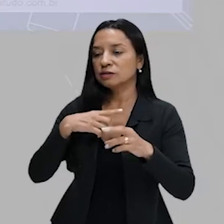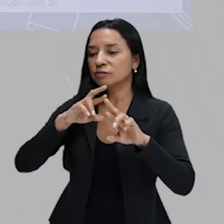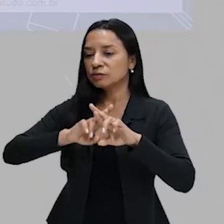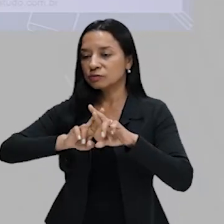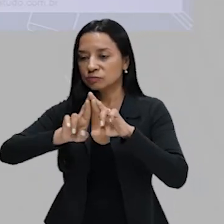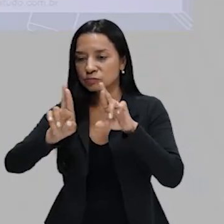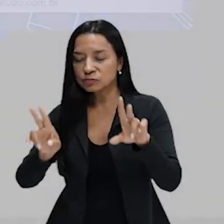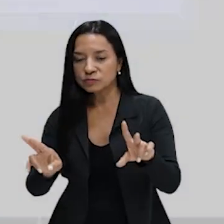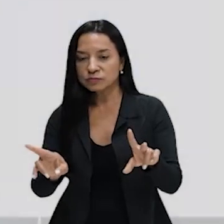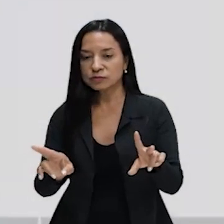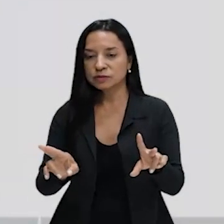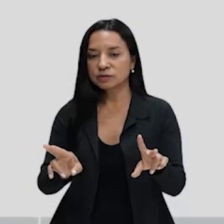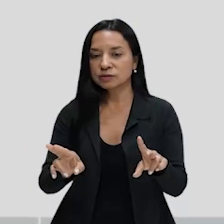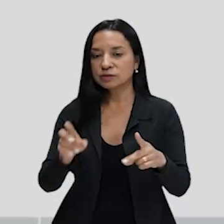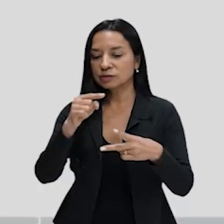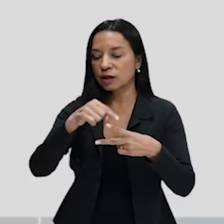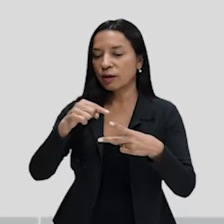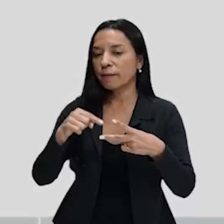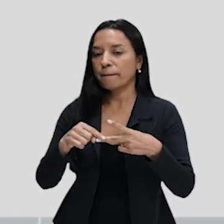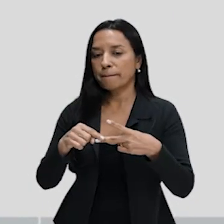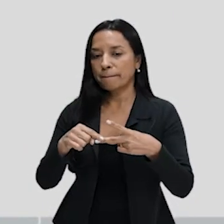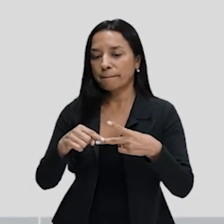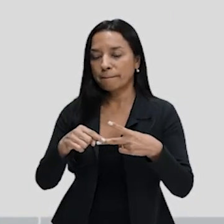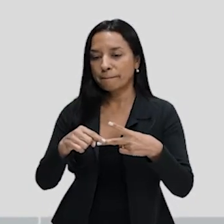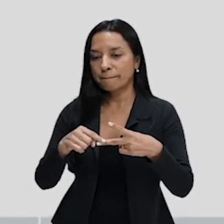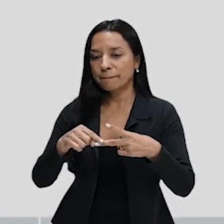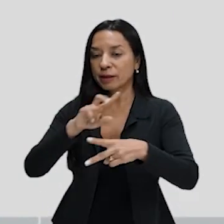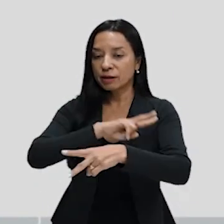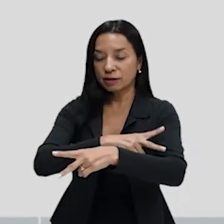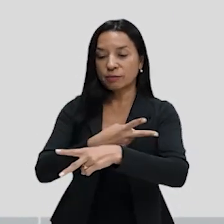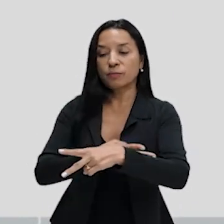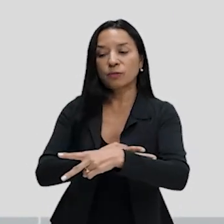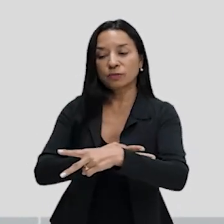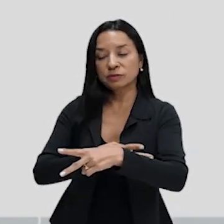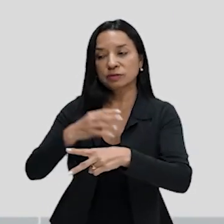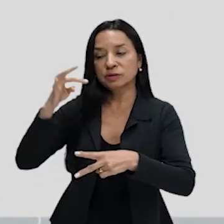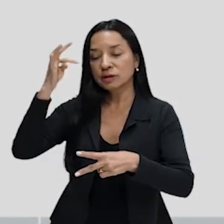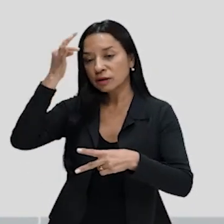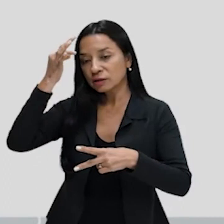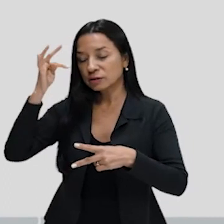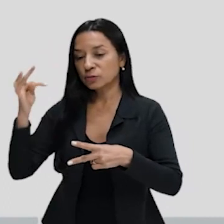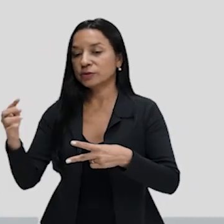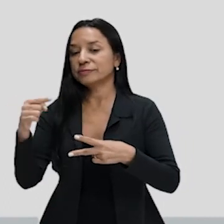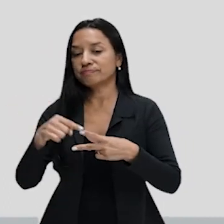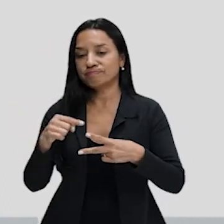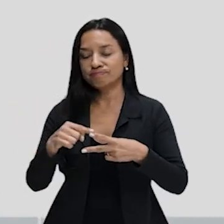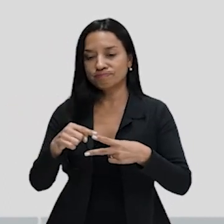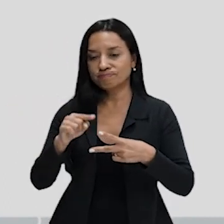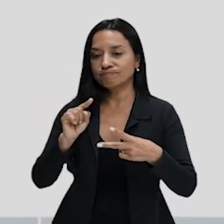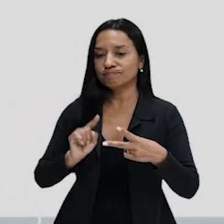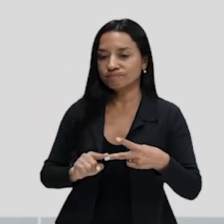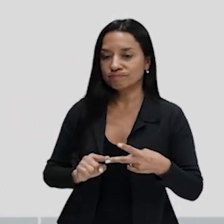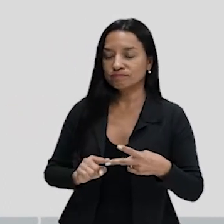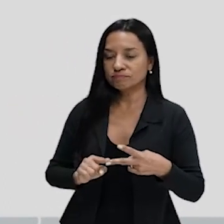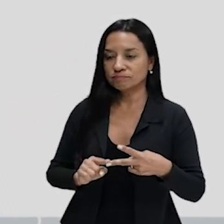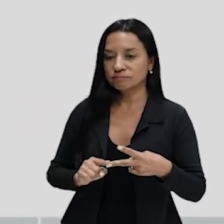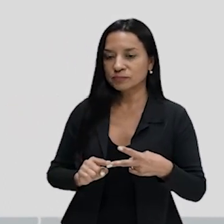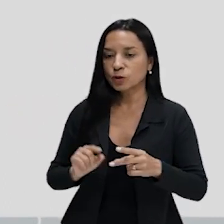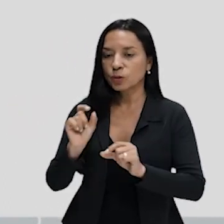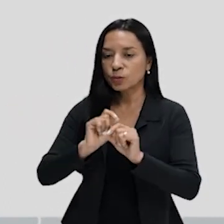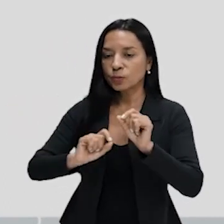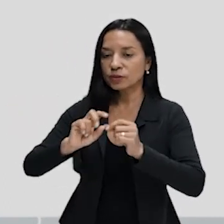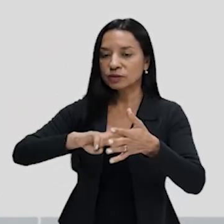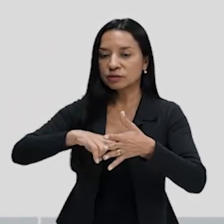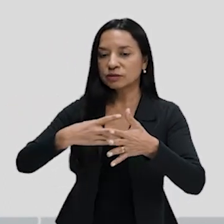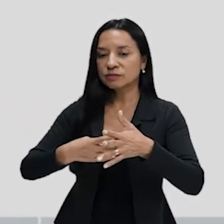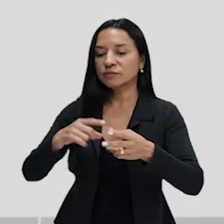tá, entre hipótese e teoria, que nós precisamos que vocês entendam. O que é hipótese? Como eu já falei